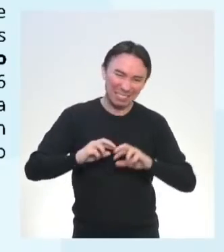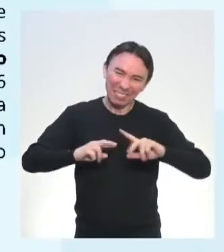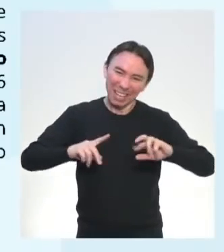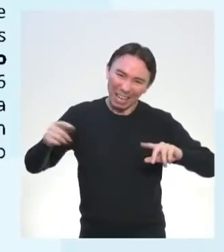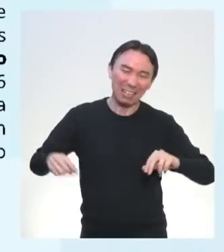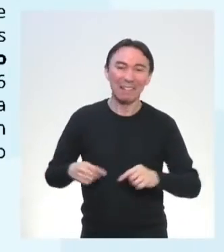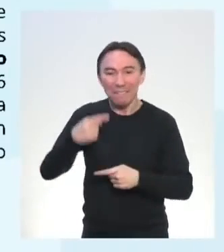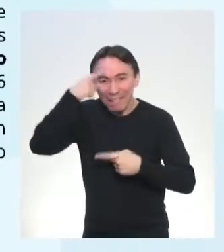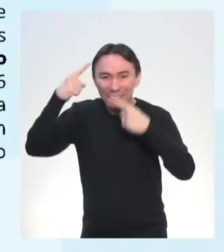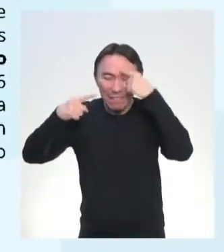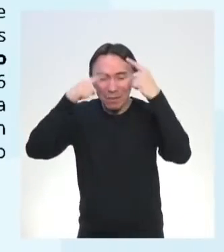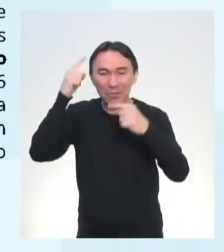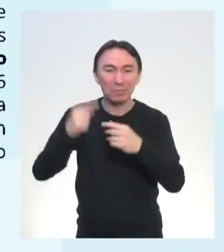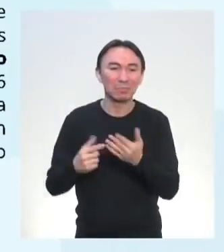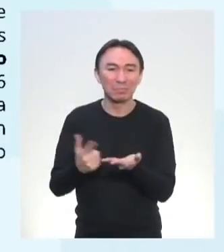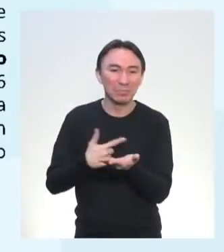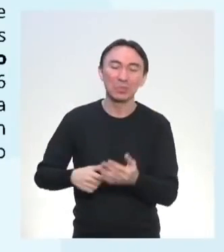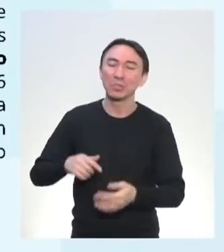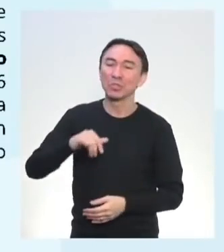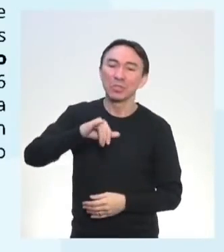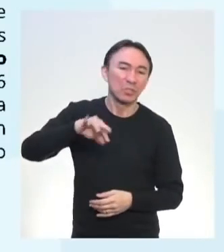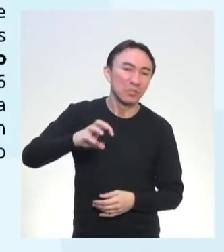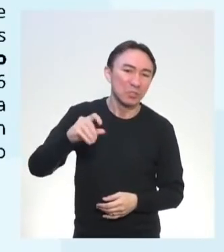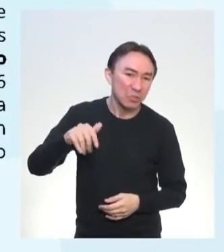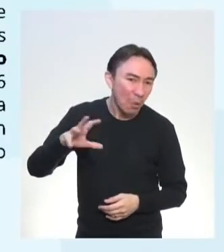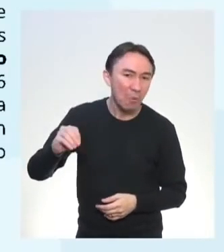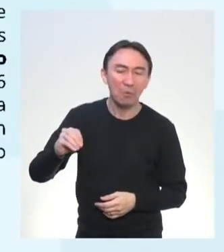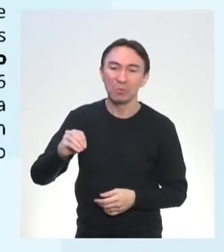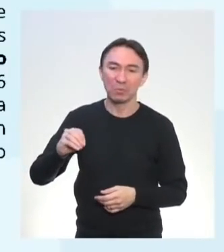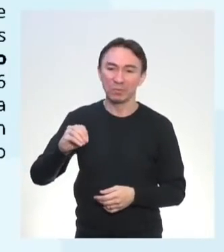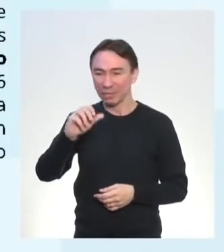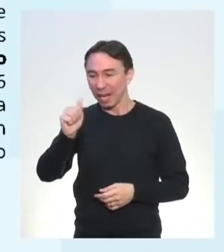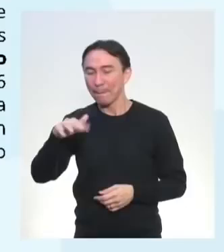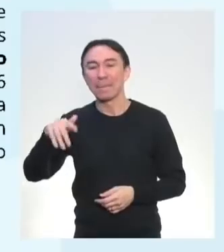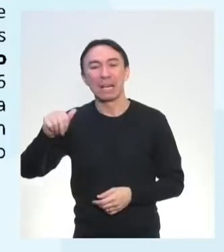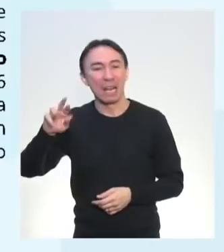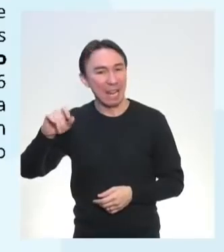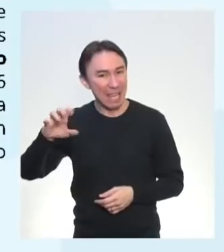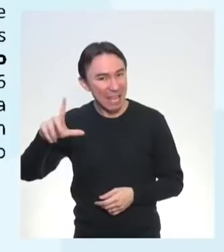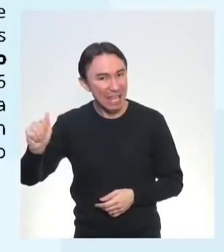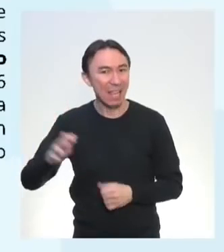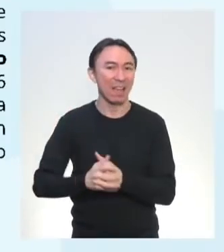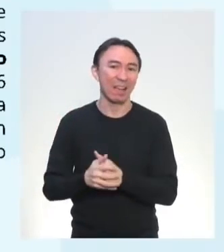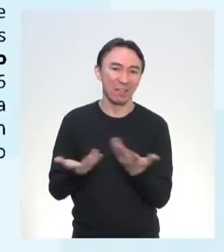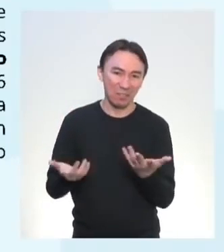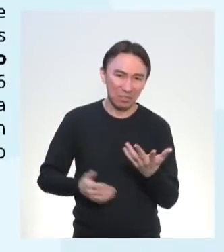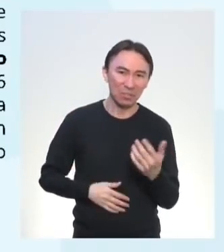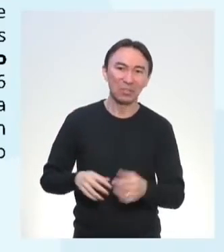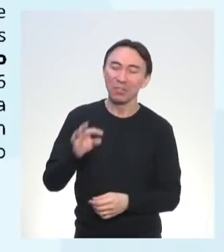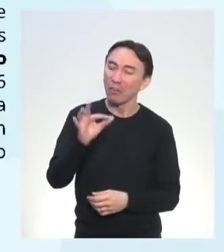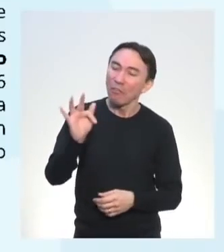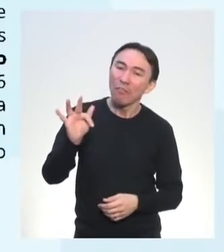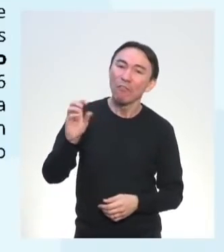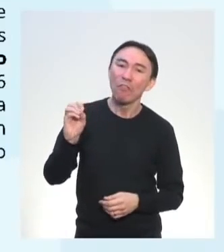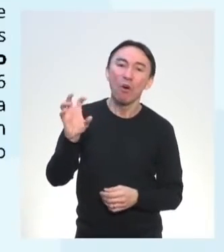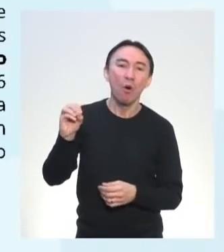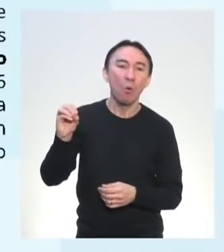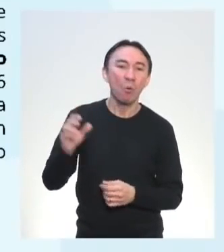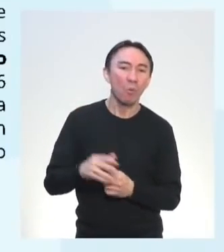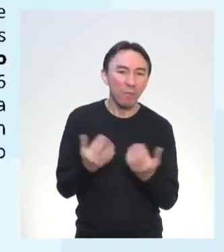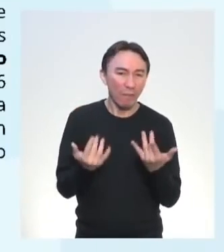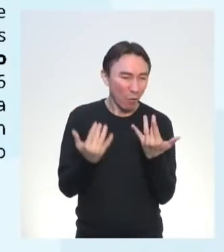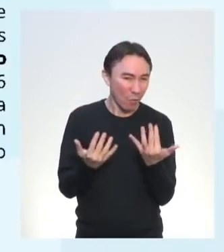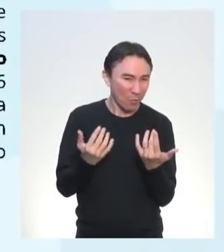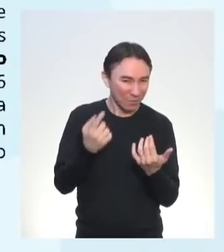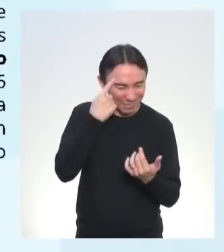O Fogo, deu a exata dimensão da relevância que aquela menina de 6 anos de idade, cabeluda,